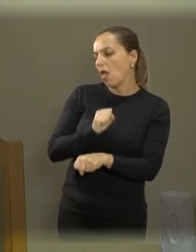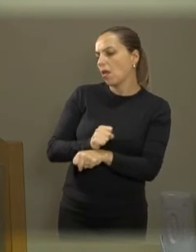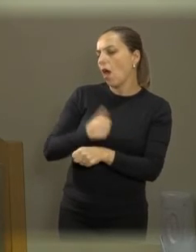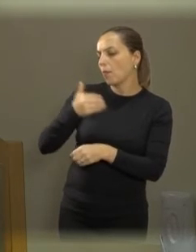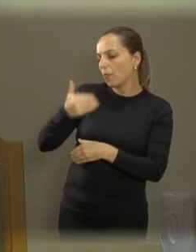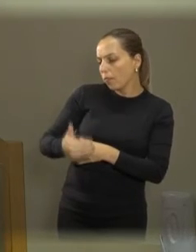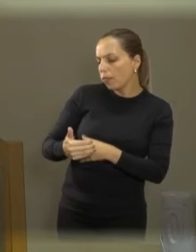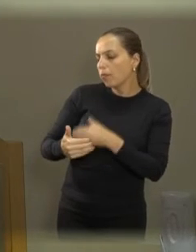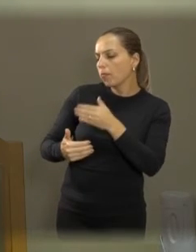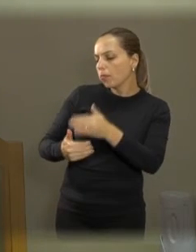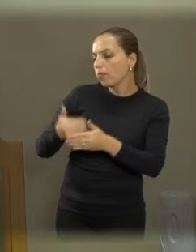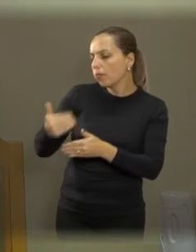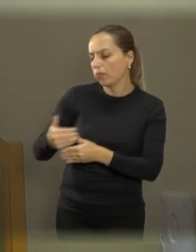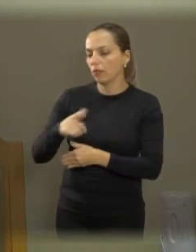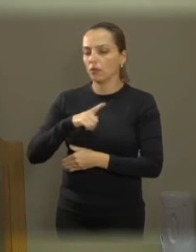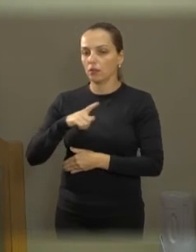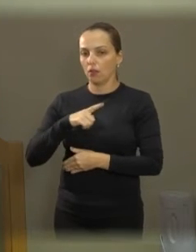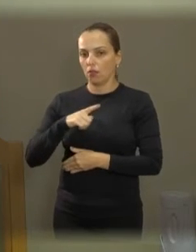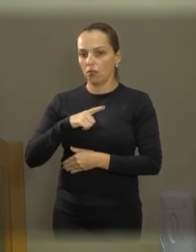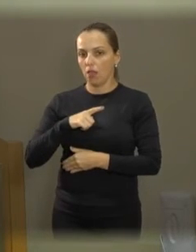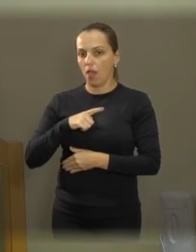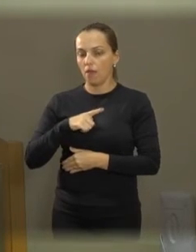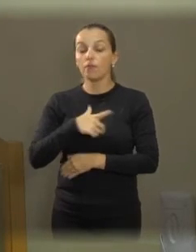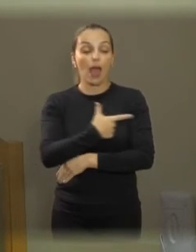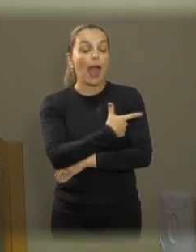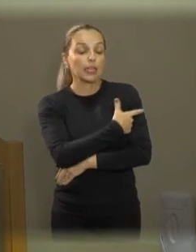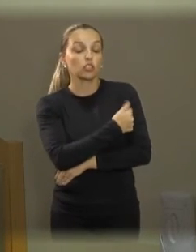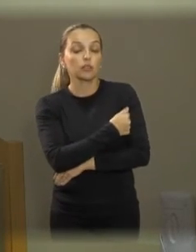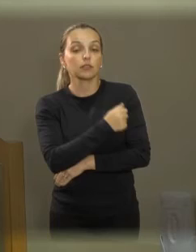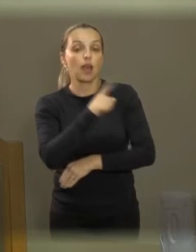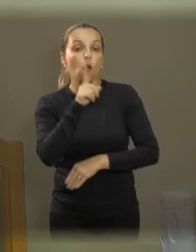Você está vindo tomar injeção porque você está no ápice. O